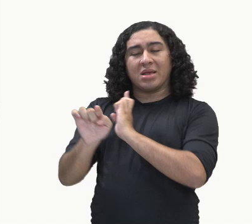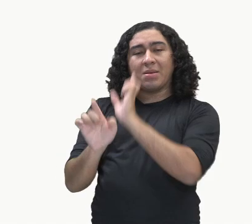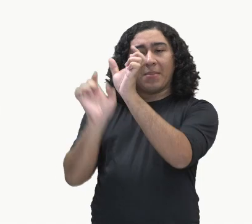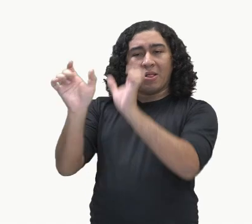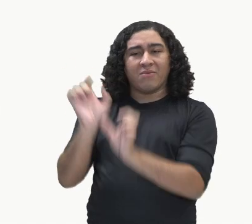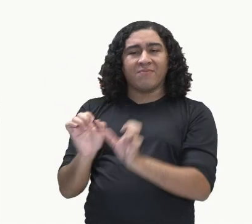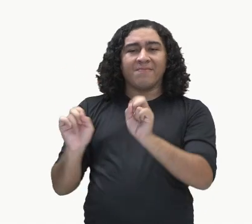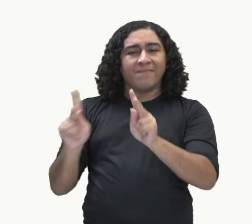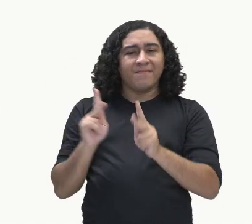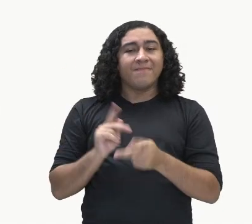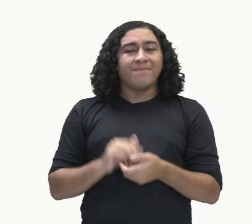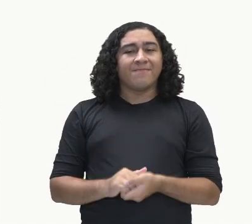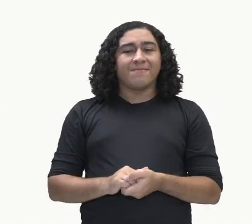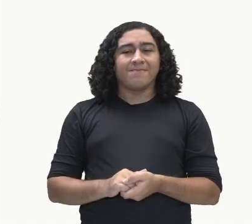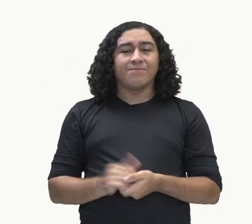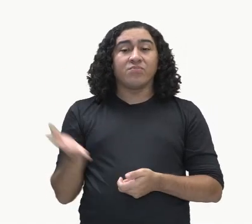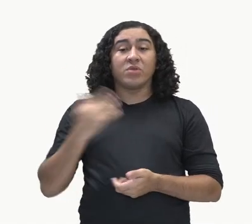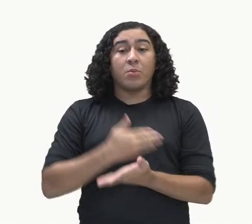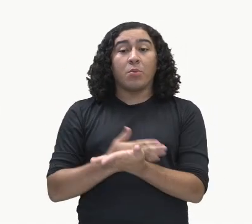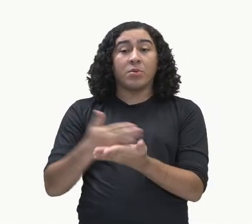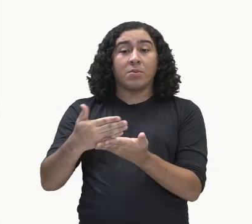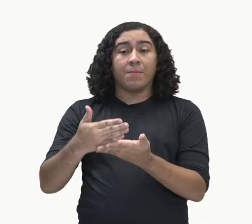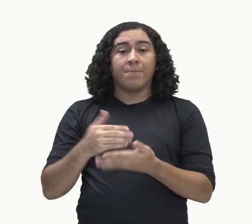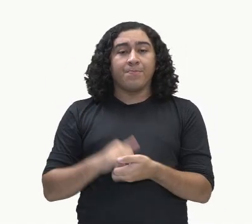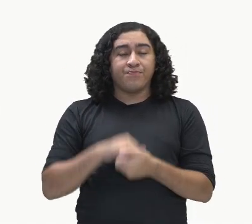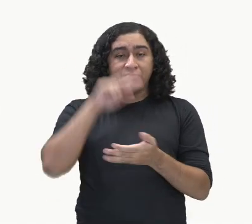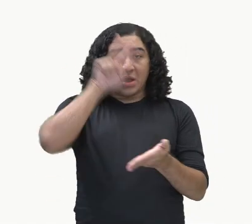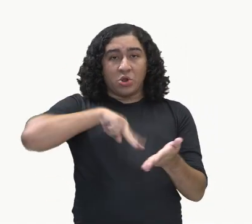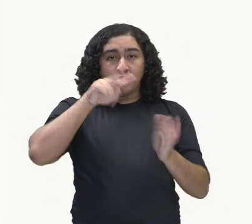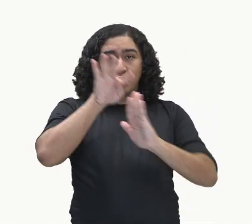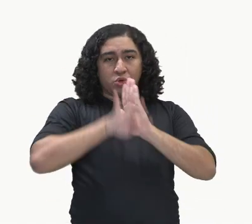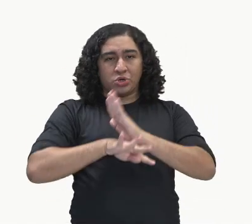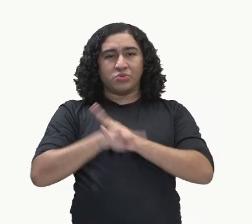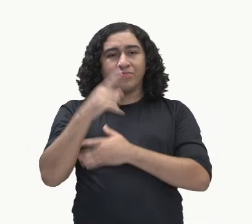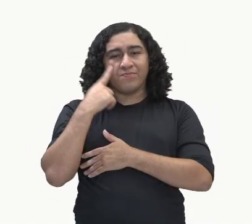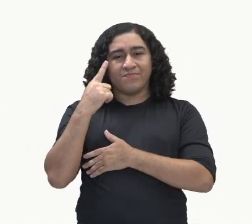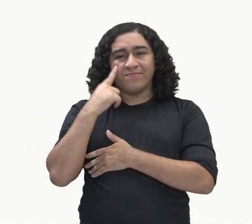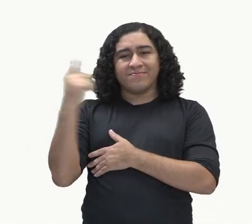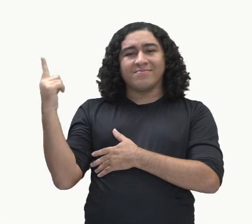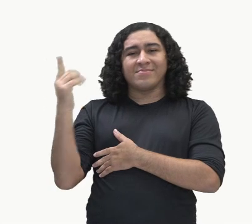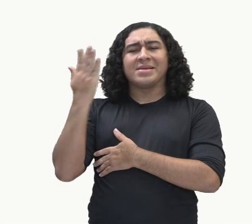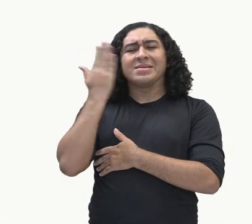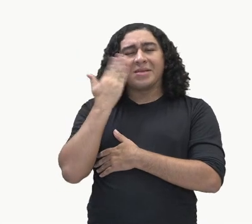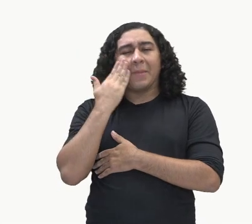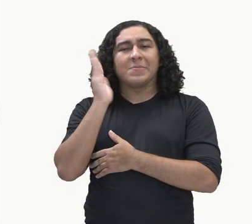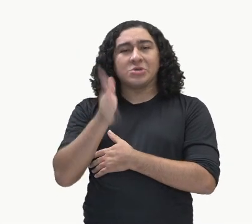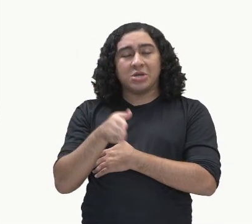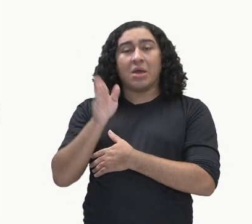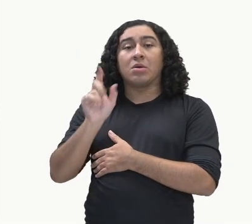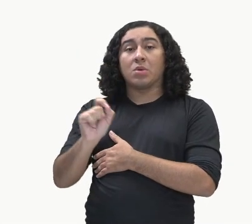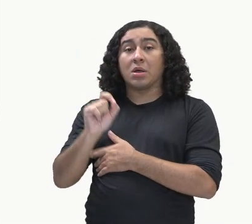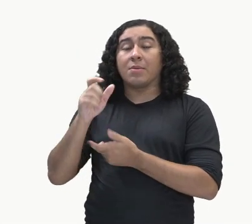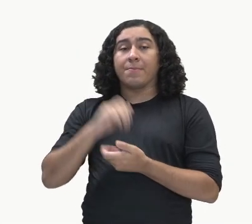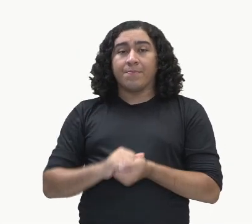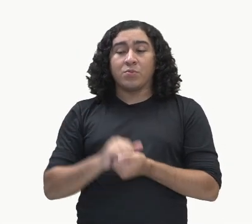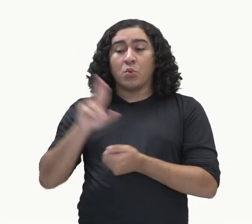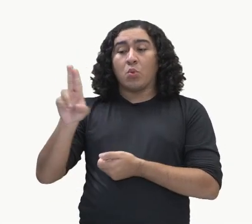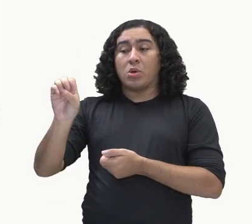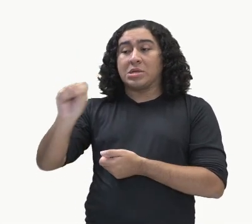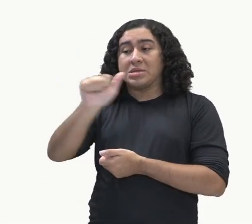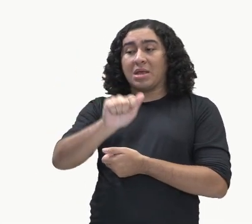ok? Então, vamos lá. The United States. Então, a gente acabou de ver que os Estados Unidos, né, é o